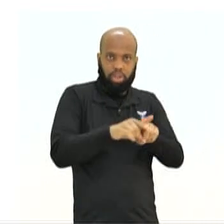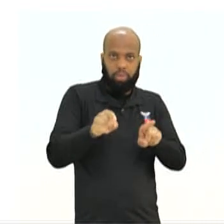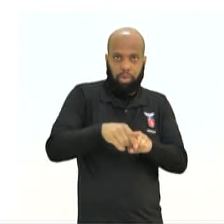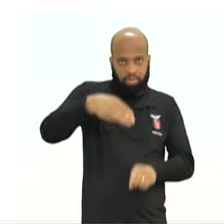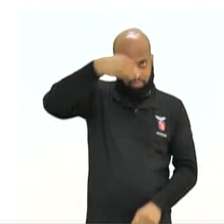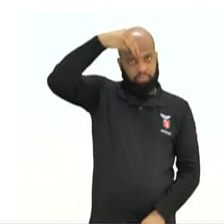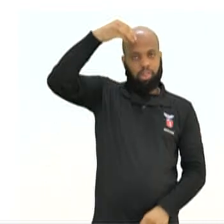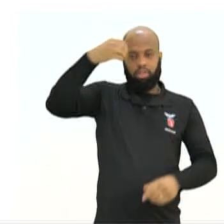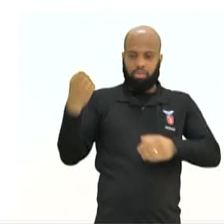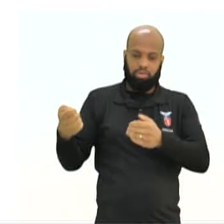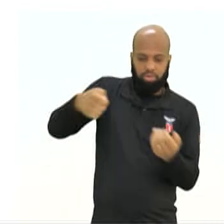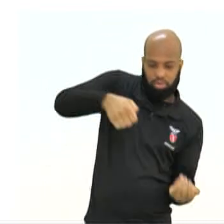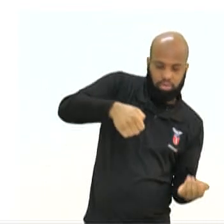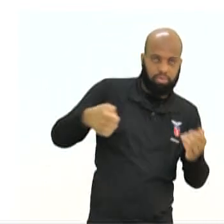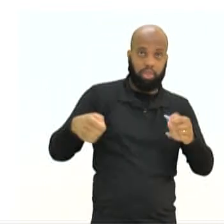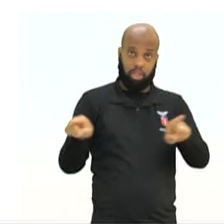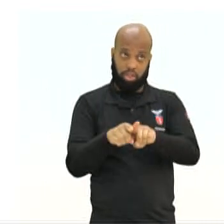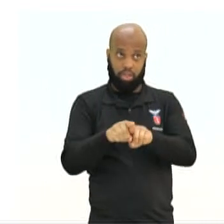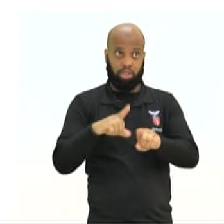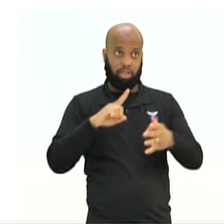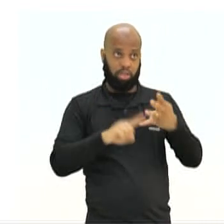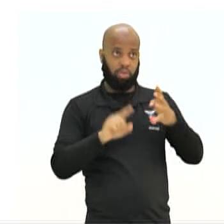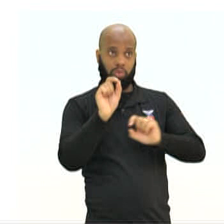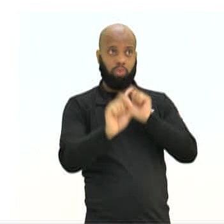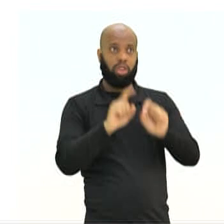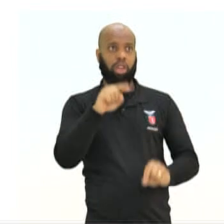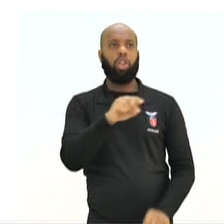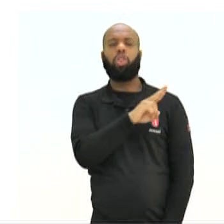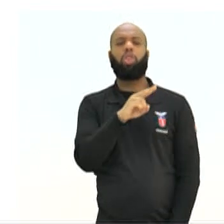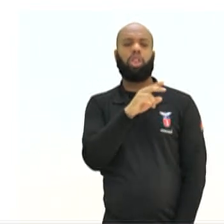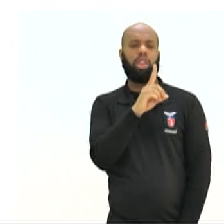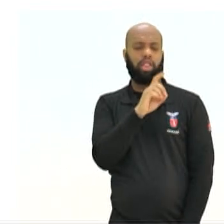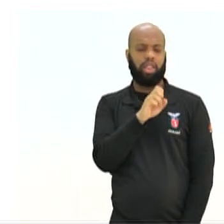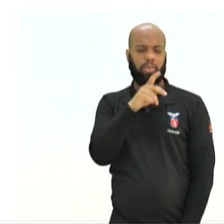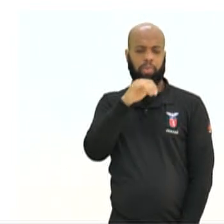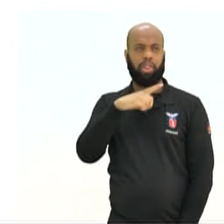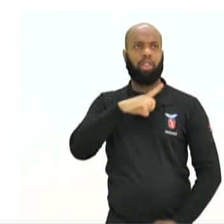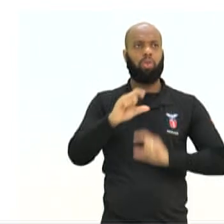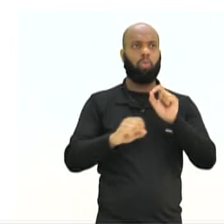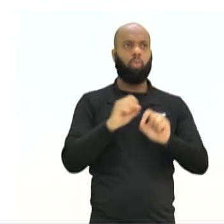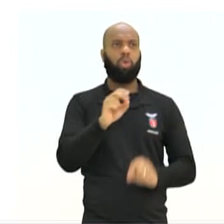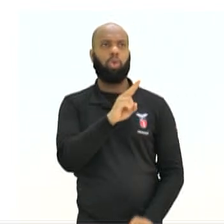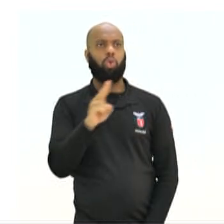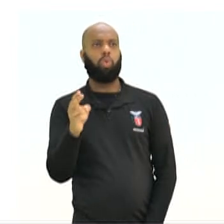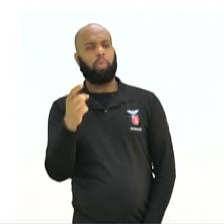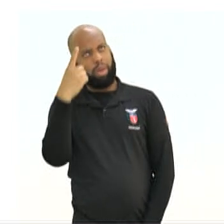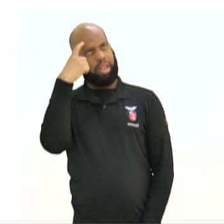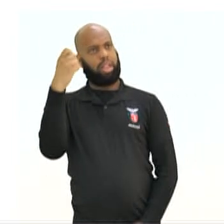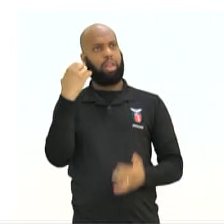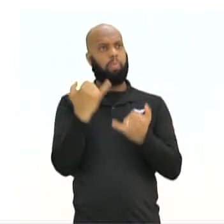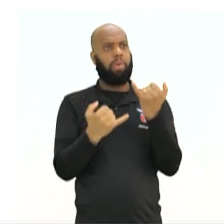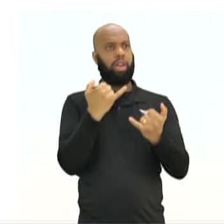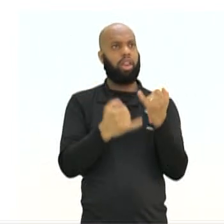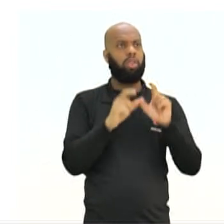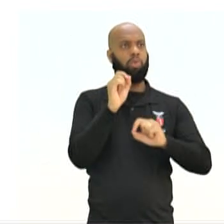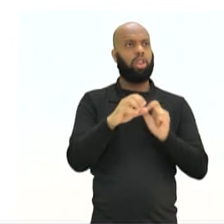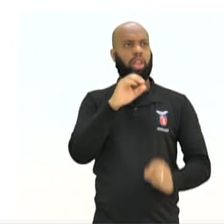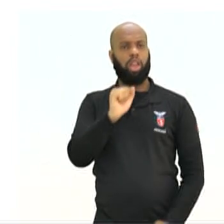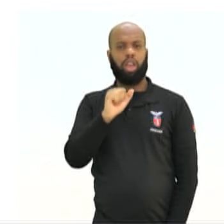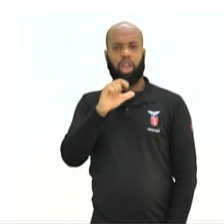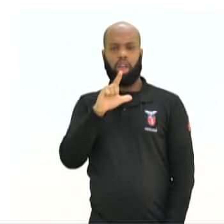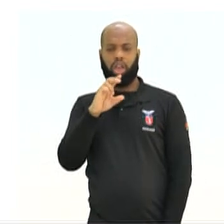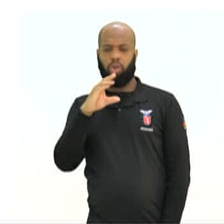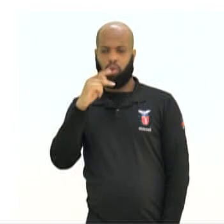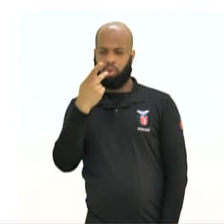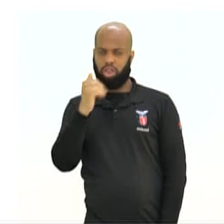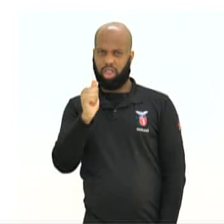os vocábulos de pia denotam a ideia de alcunha. O que vocês acham, meus amigos? Vejamos, o nome Severino pode ser outro de origem europeia. O texto em algum